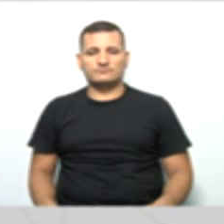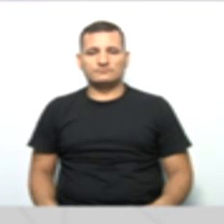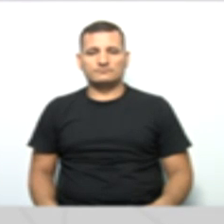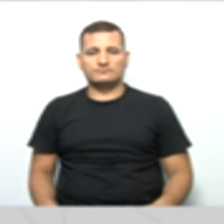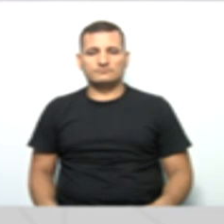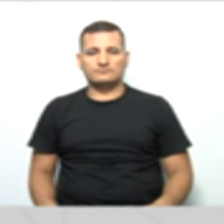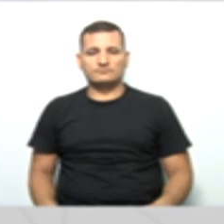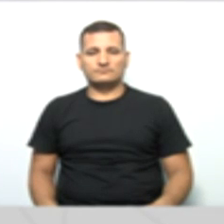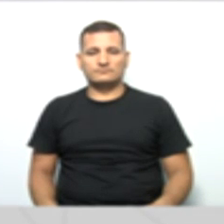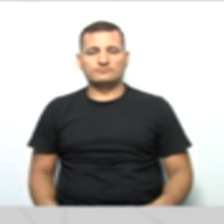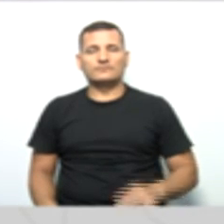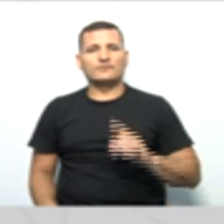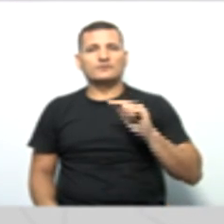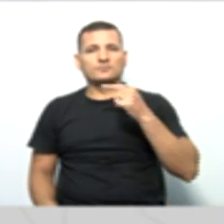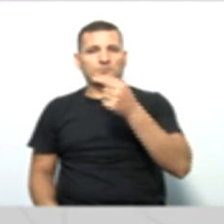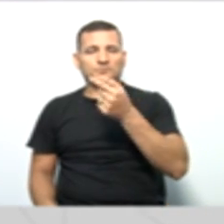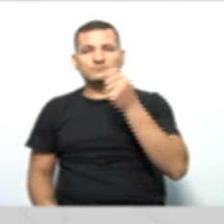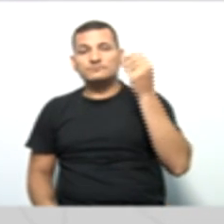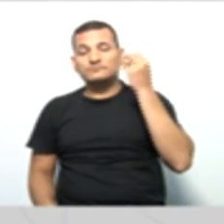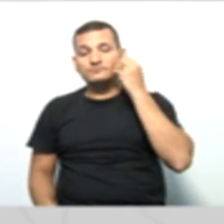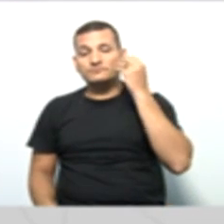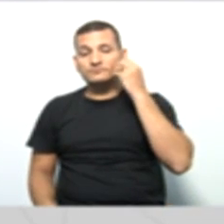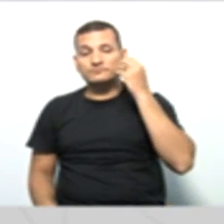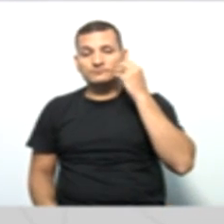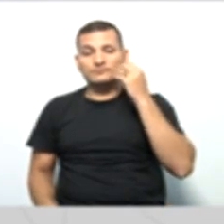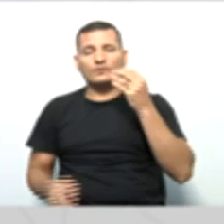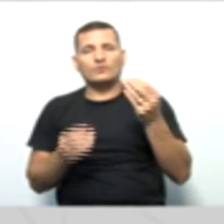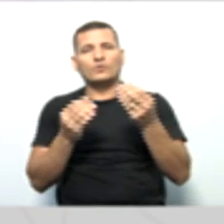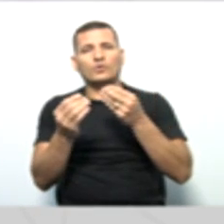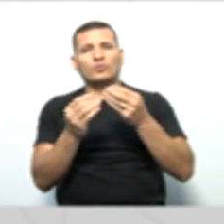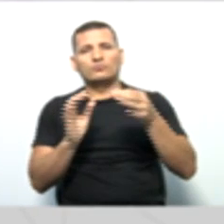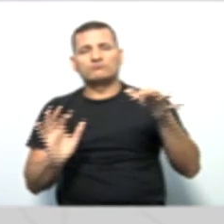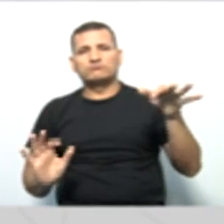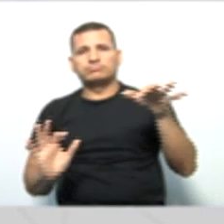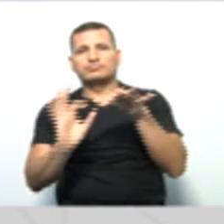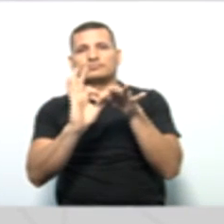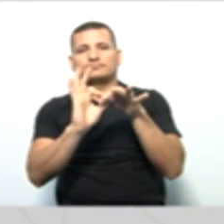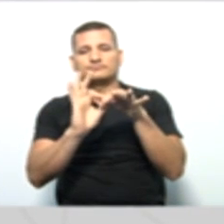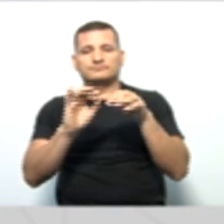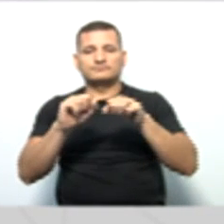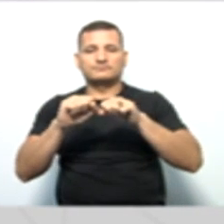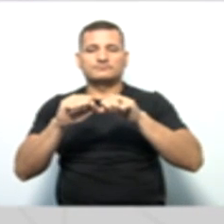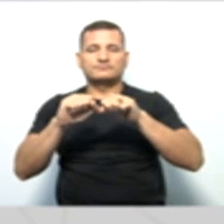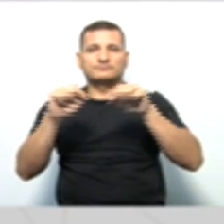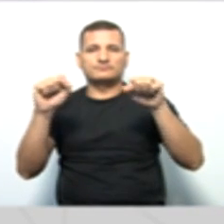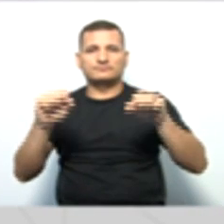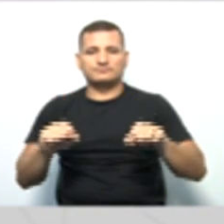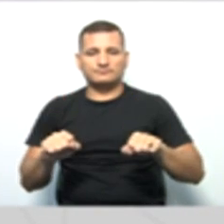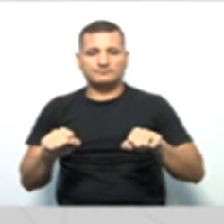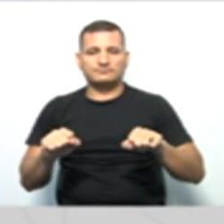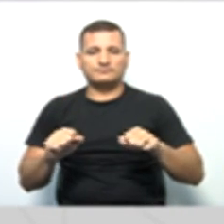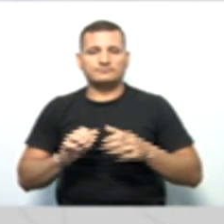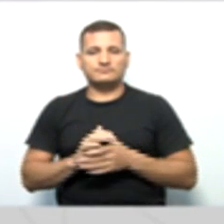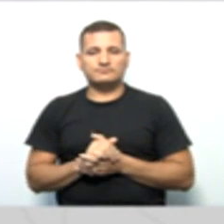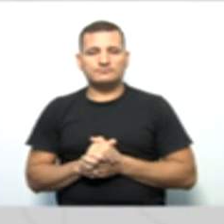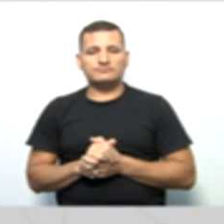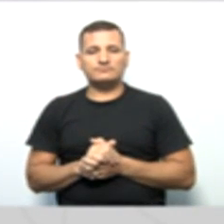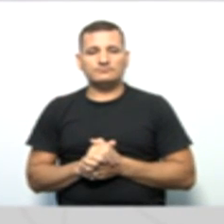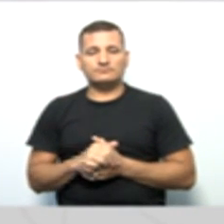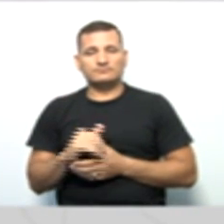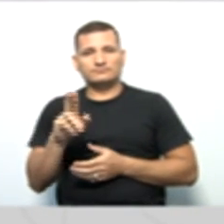quê? Verificar como que isso vai ser conectado, não é isso? Ao